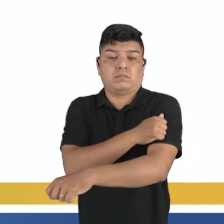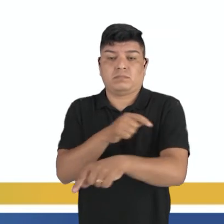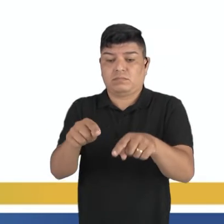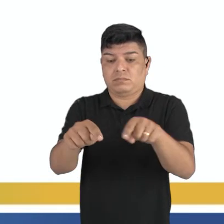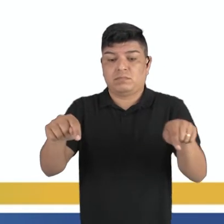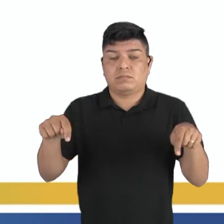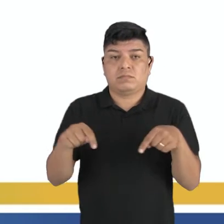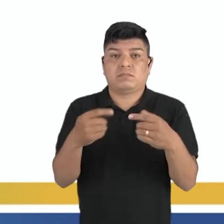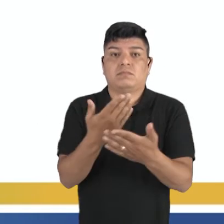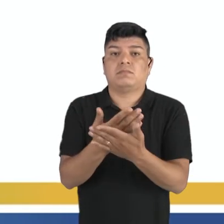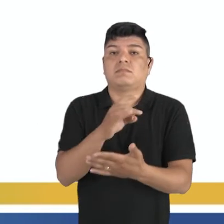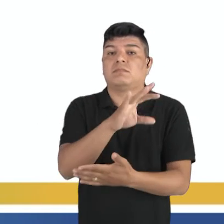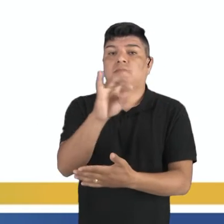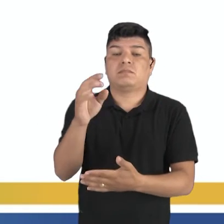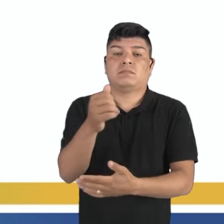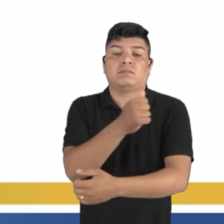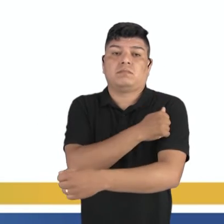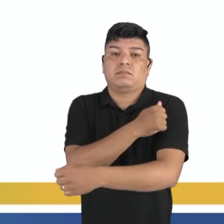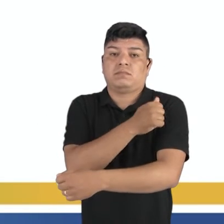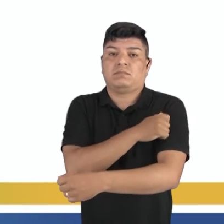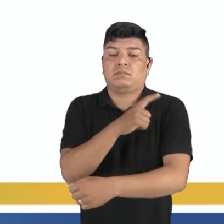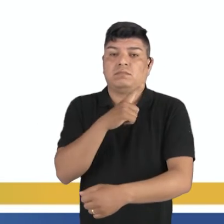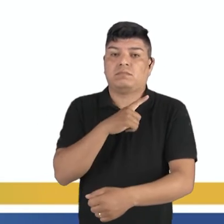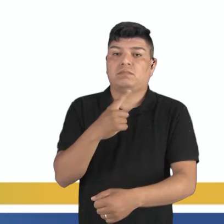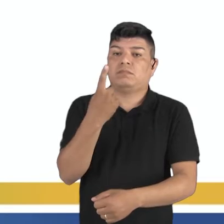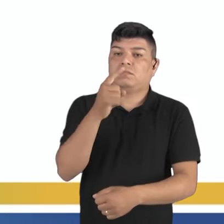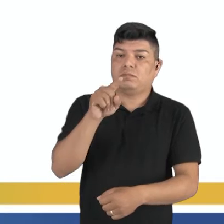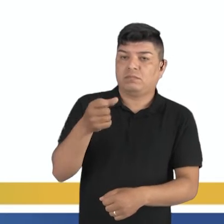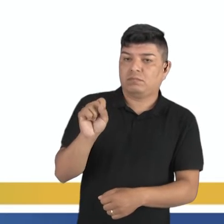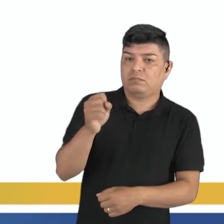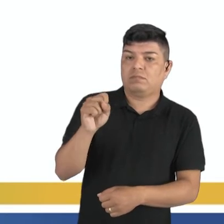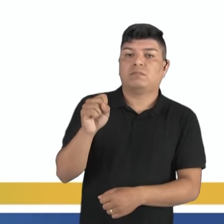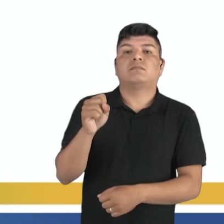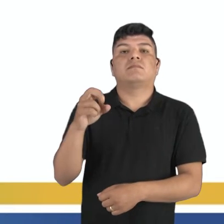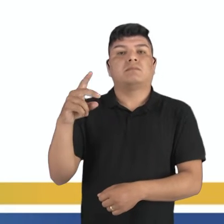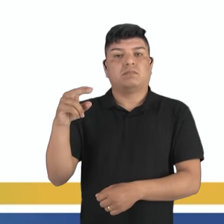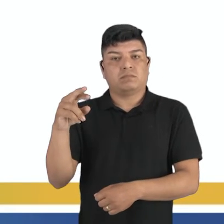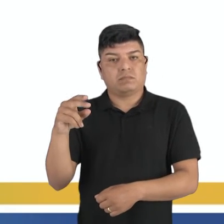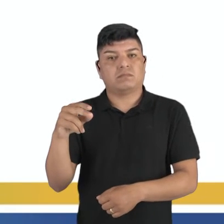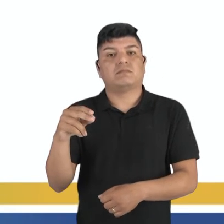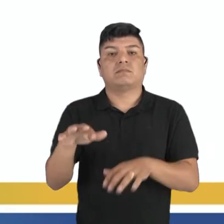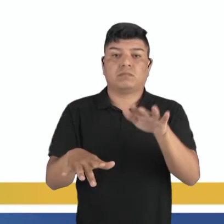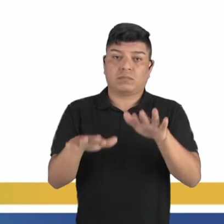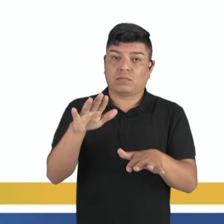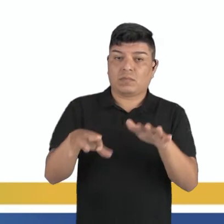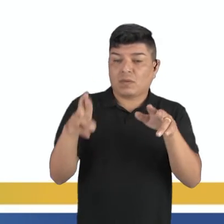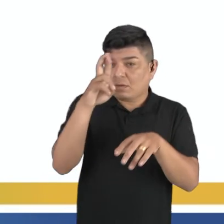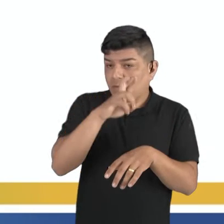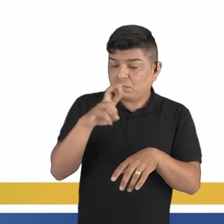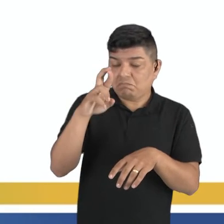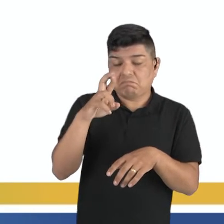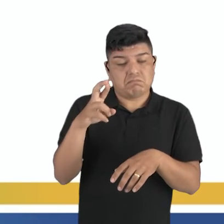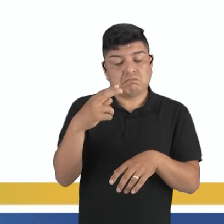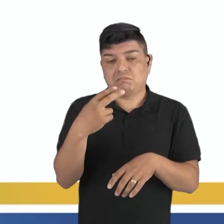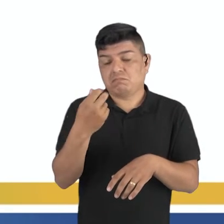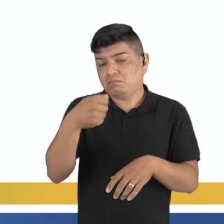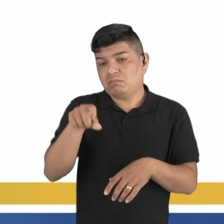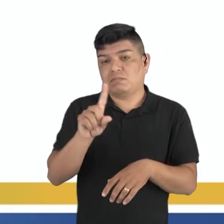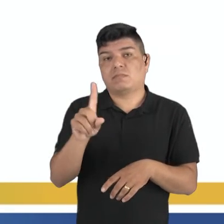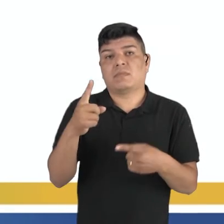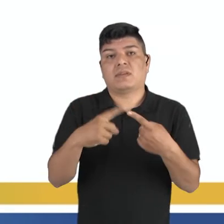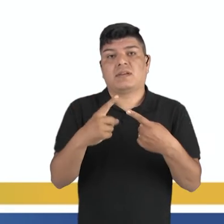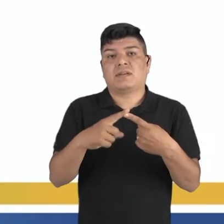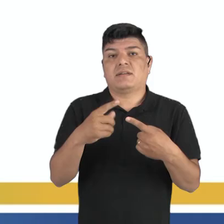média, isso quer dizer que cada aluno tem 1,8 irmãos, certo? Então, a média ela pode ser um número não observado na amostra, né? Já